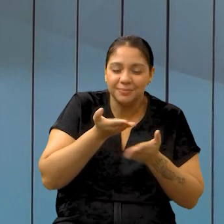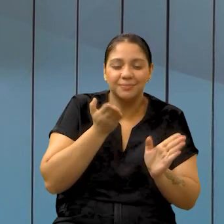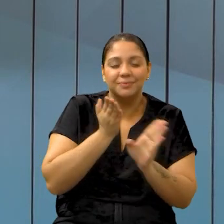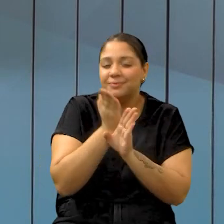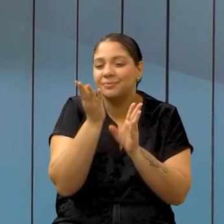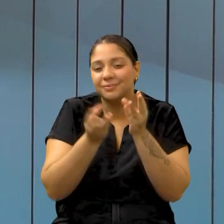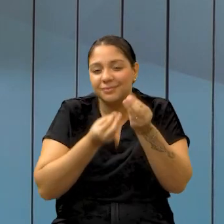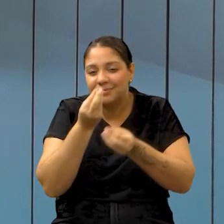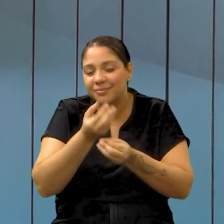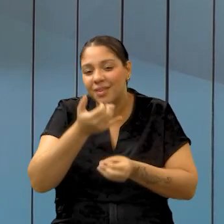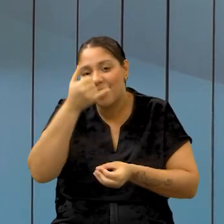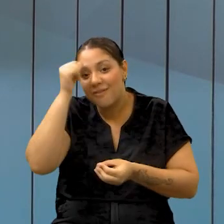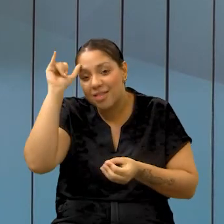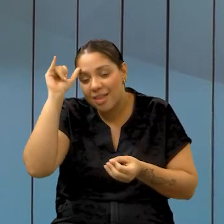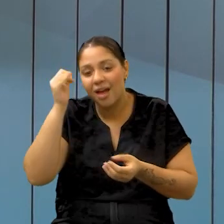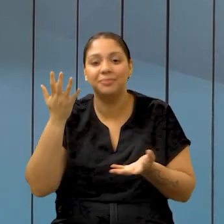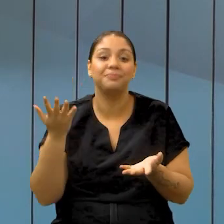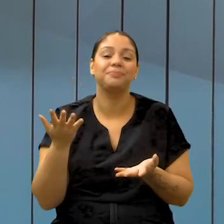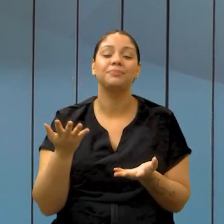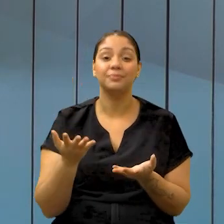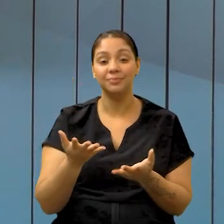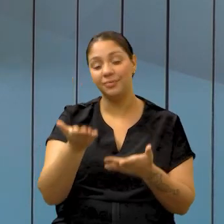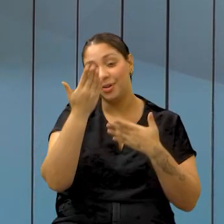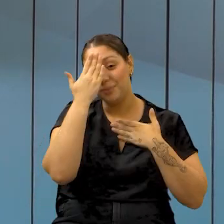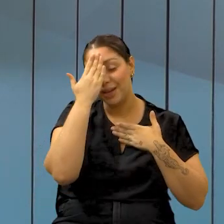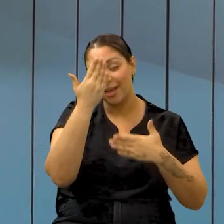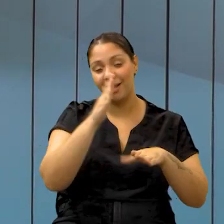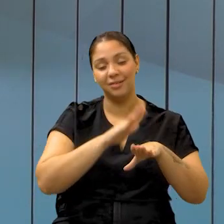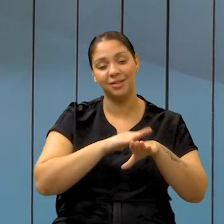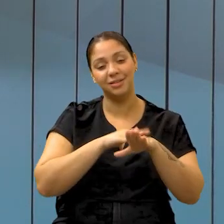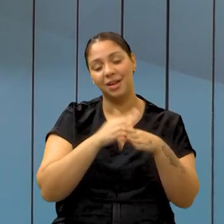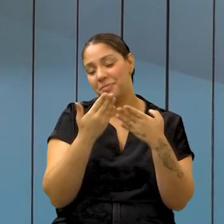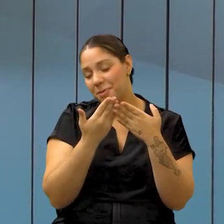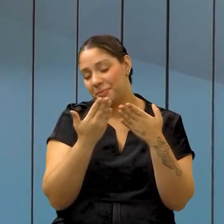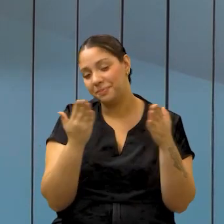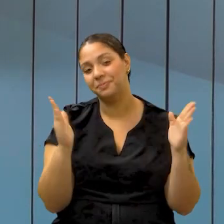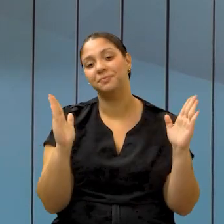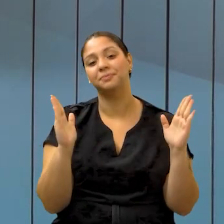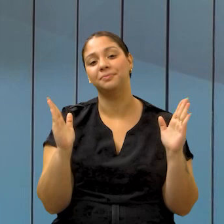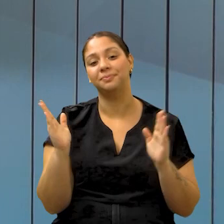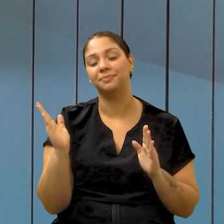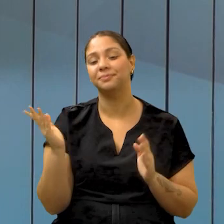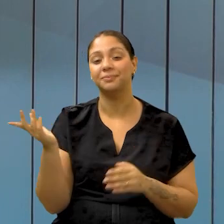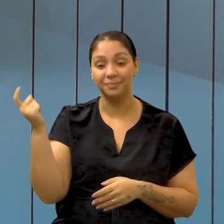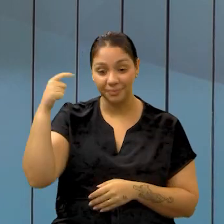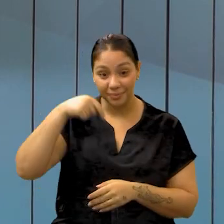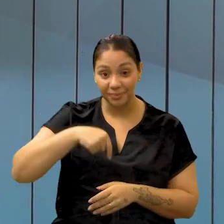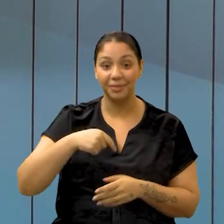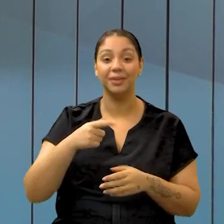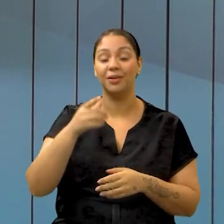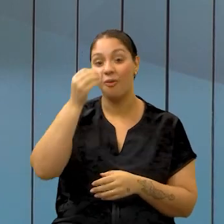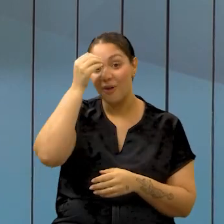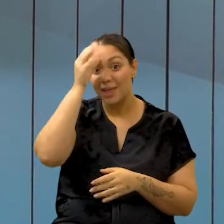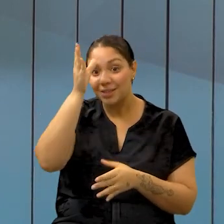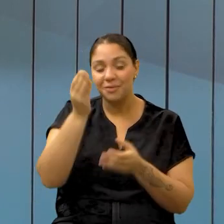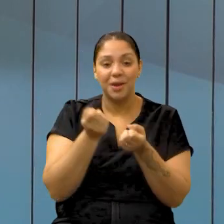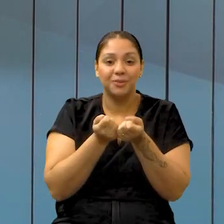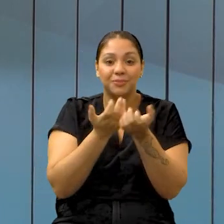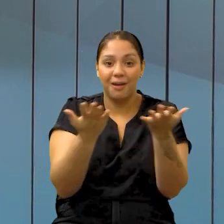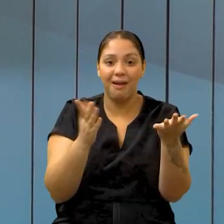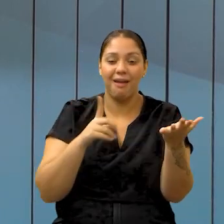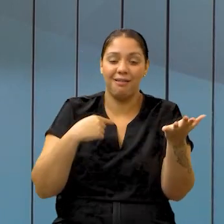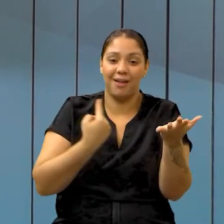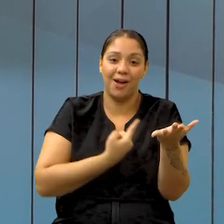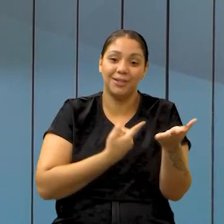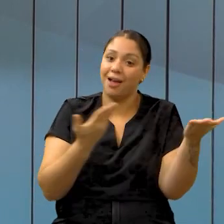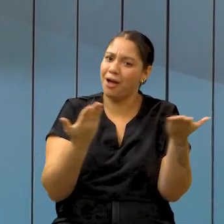tratamento, diagnóstico, prevenção. Muito obrigada pelo seu tempo, de ter vindo aqui dividir o seu